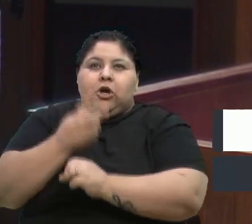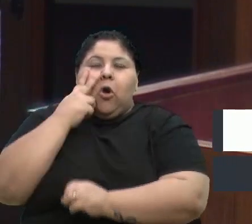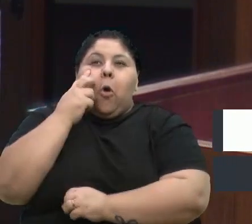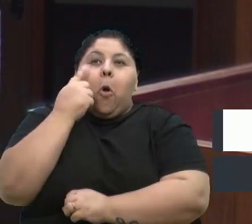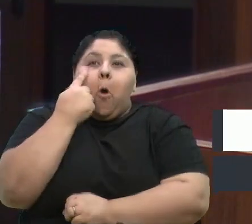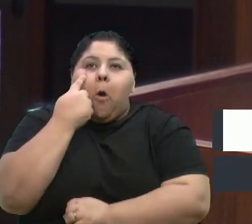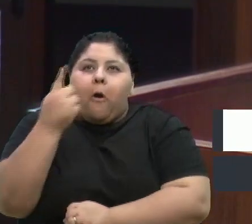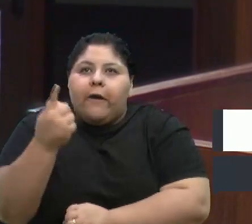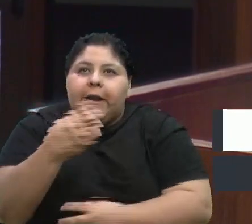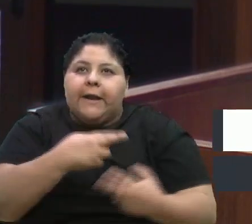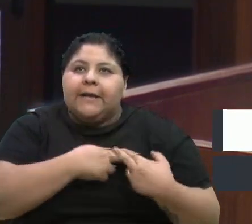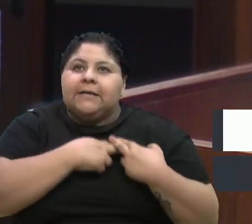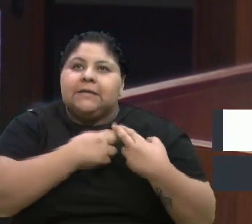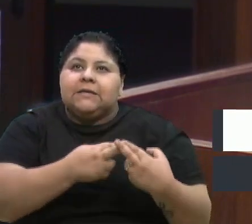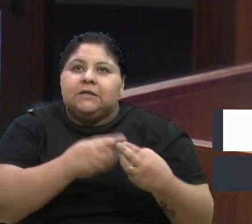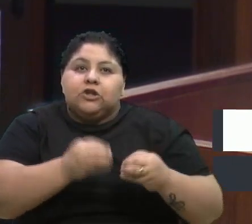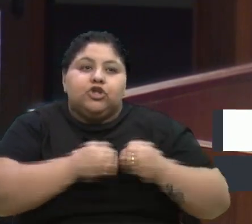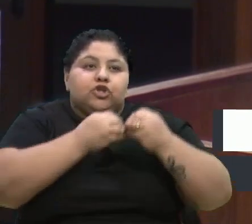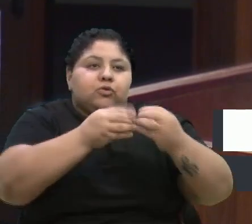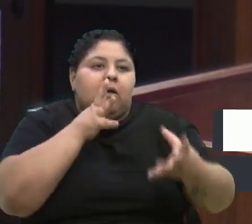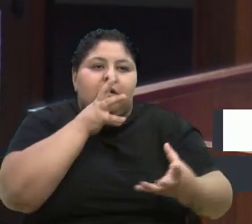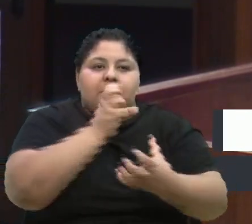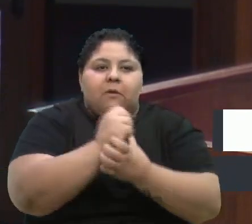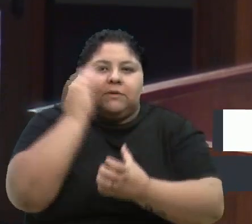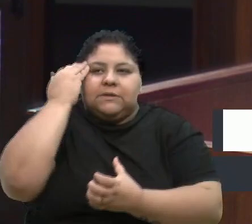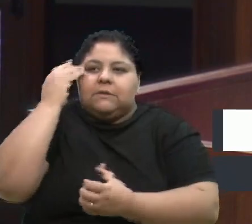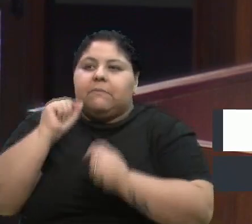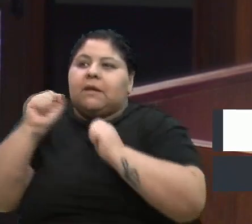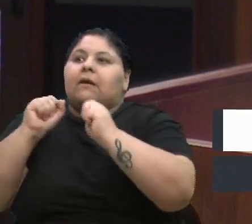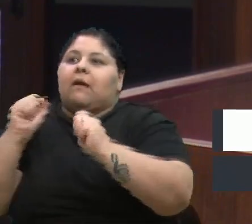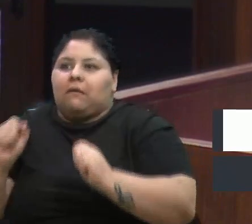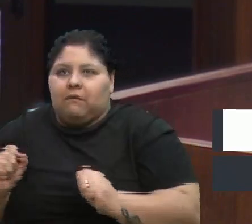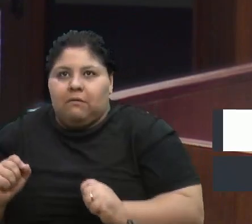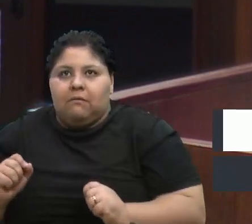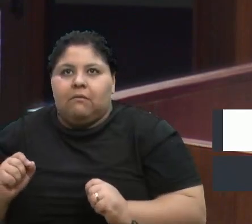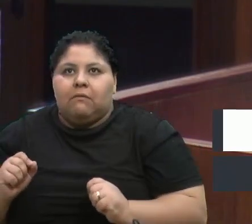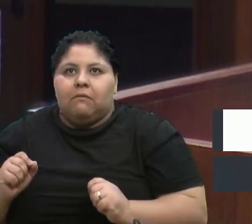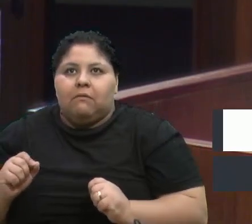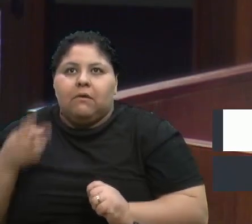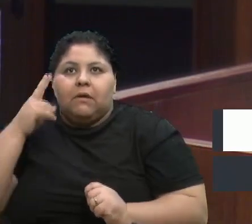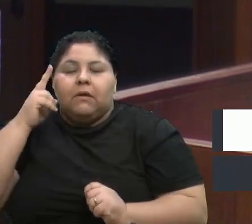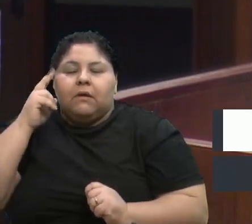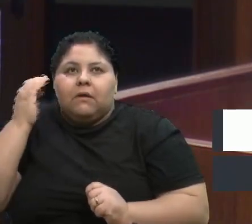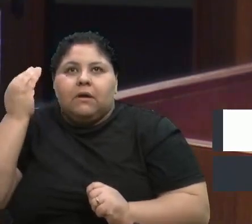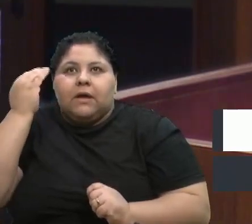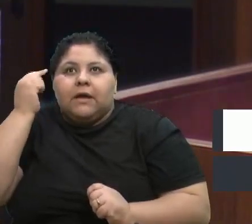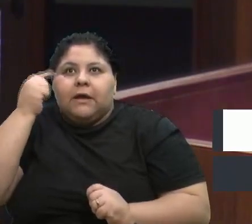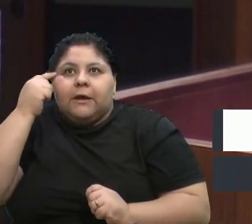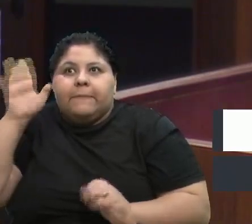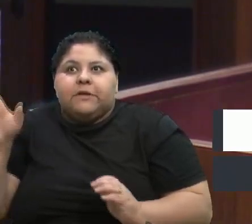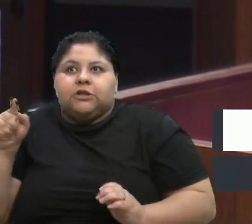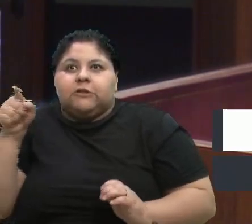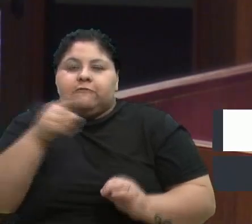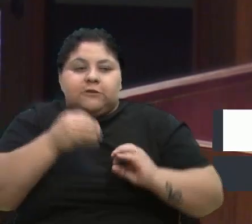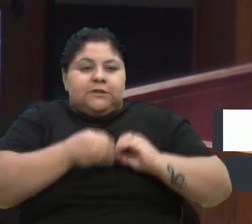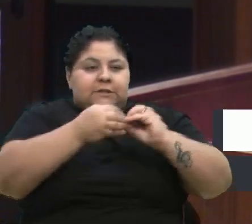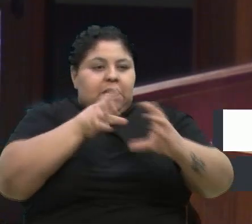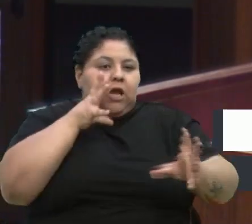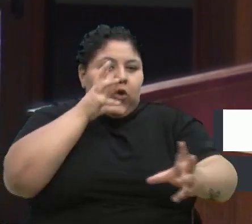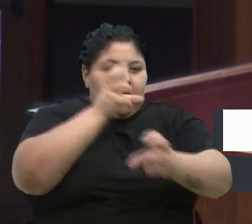um animal sem saber para quem. Daqui a pouco você doa um animal que foi lá torturado e sabe-se há quantos anos ele não fazia